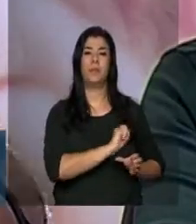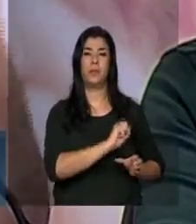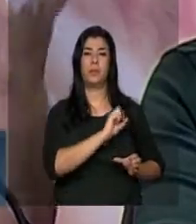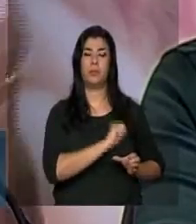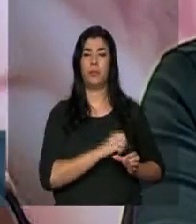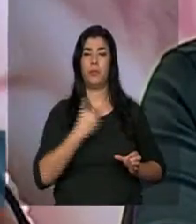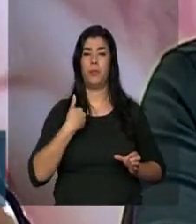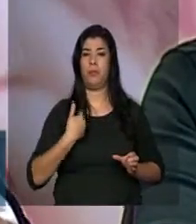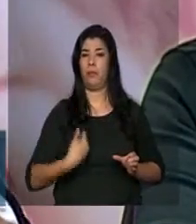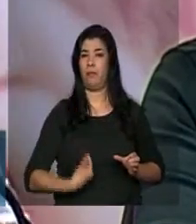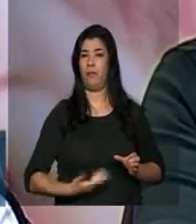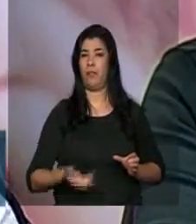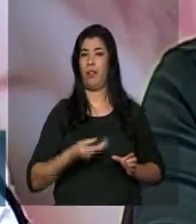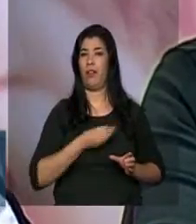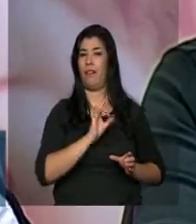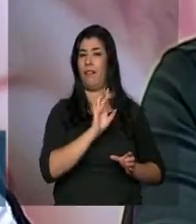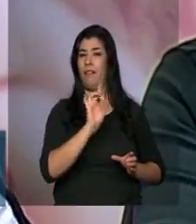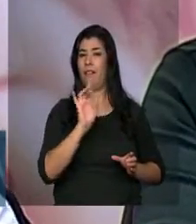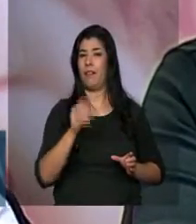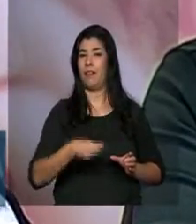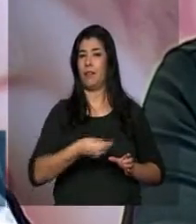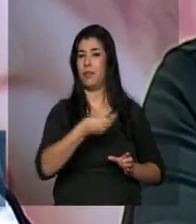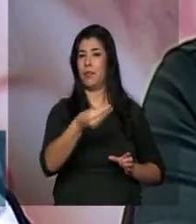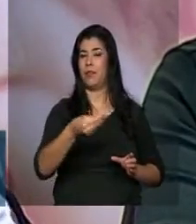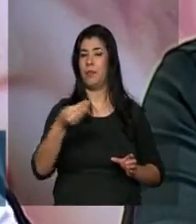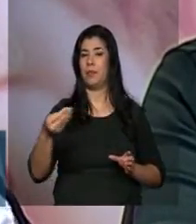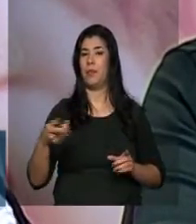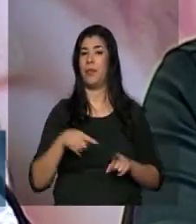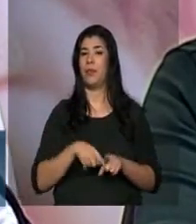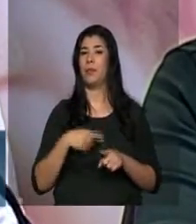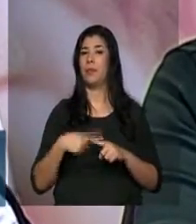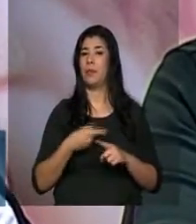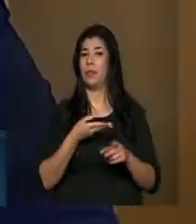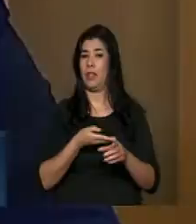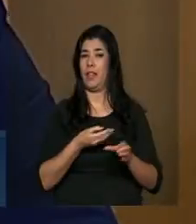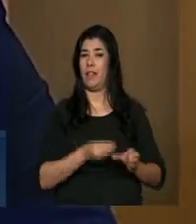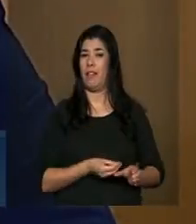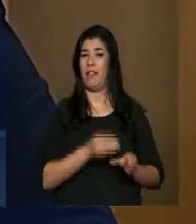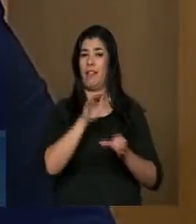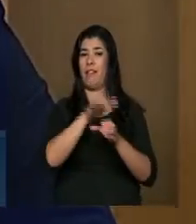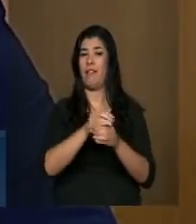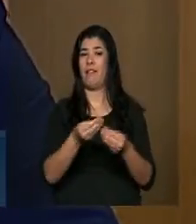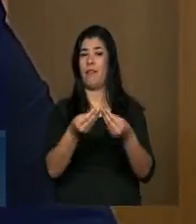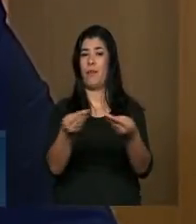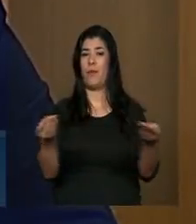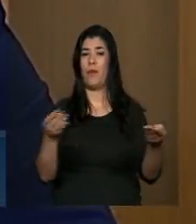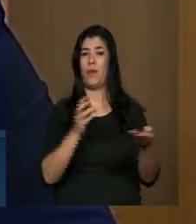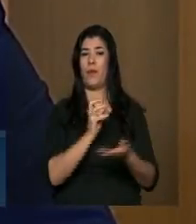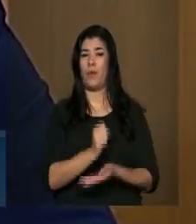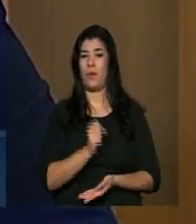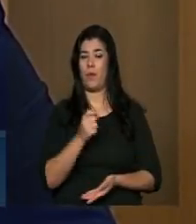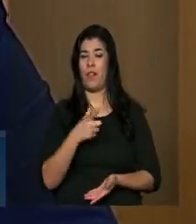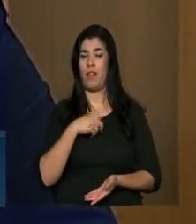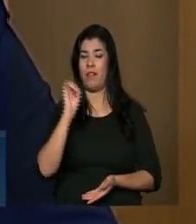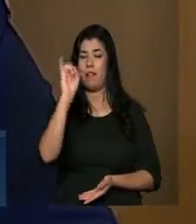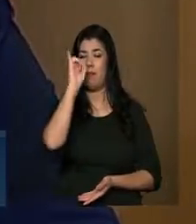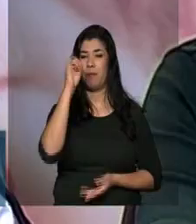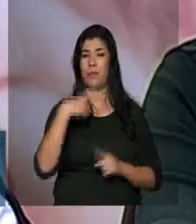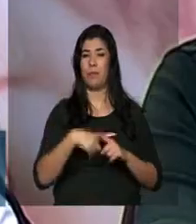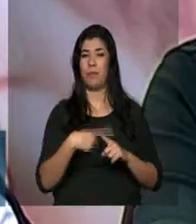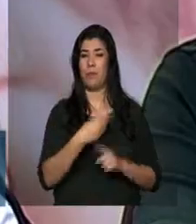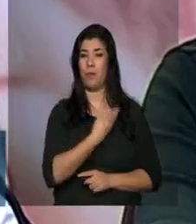tem um dia que marque, né? Porque isso coloca na pauta de prioridade, né, dos governantes